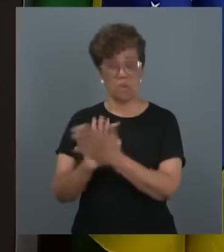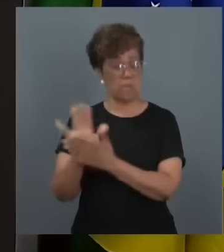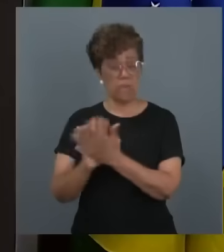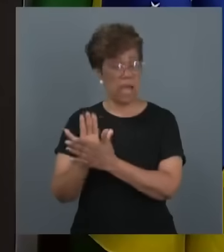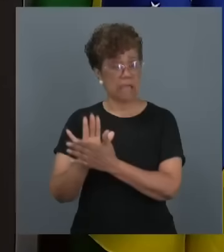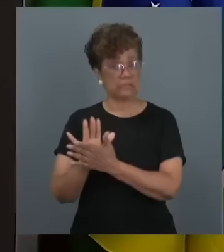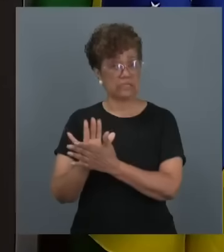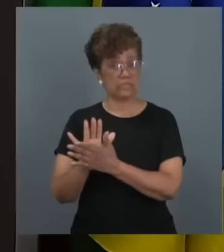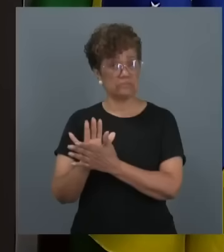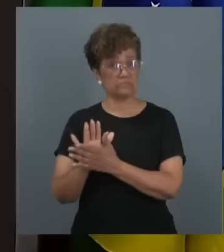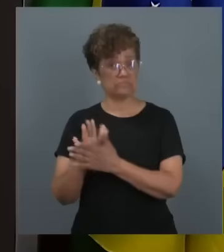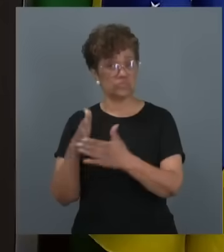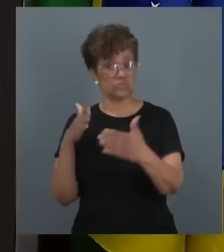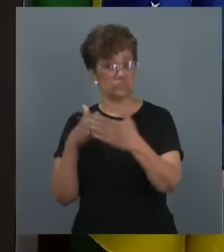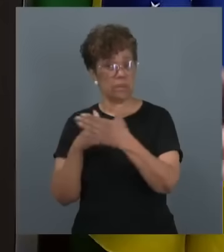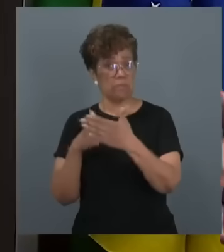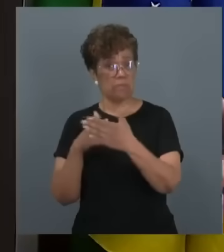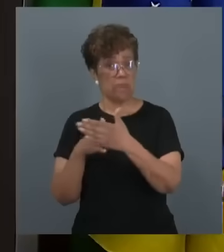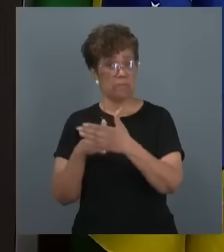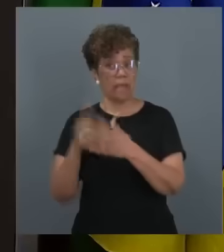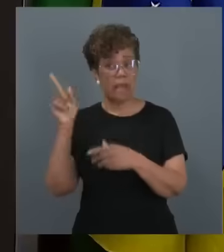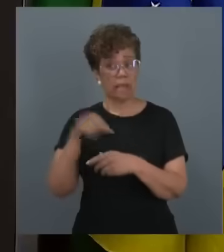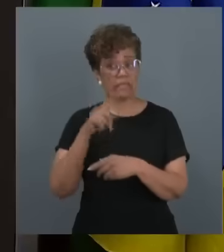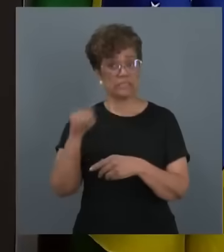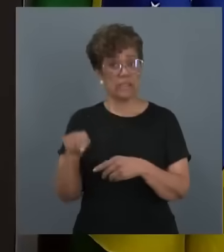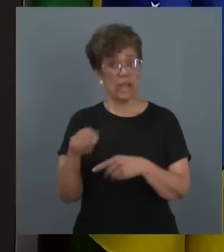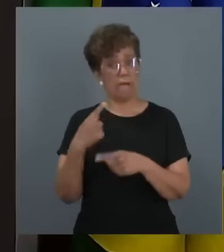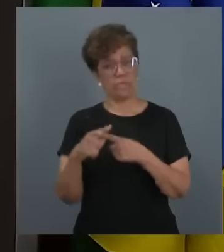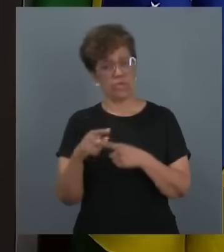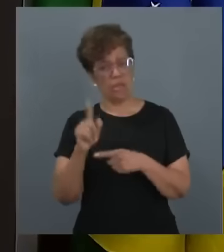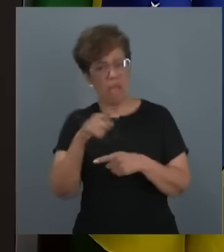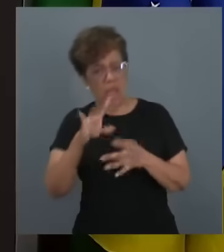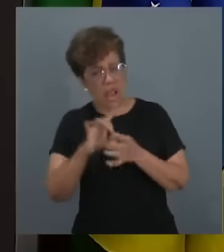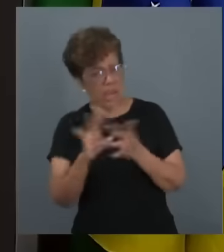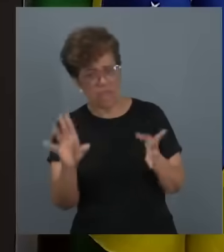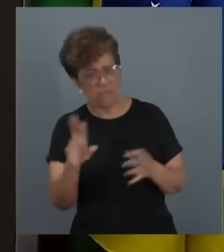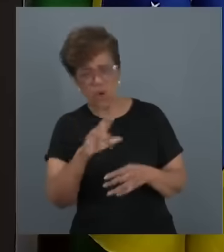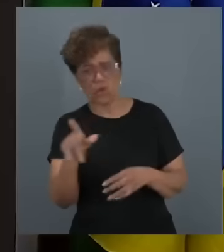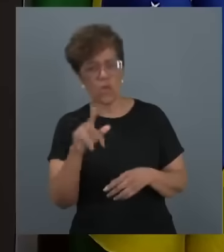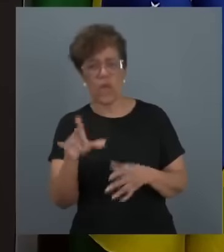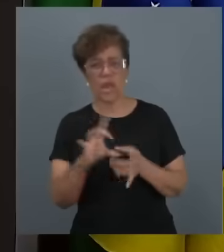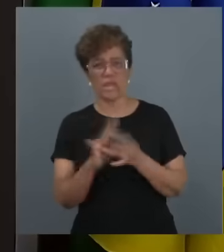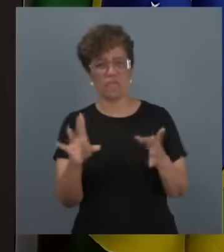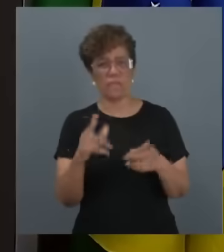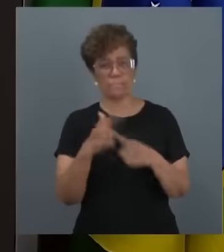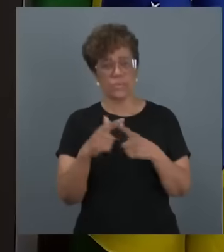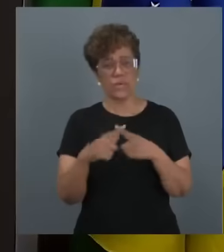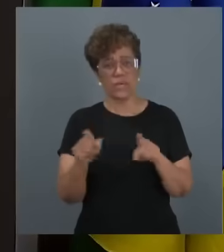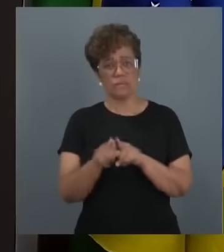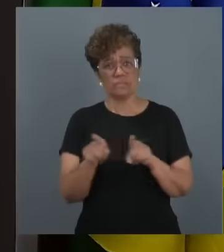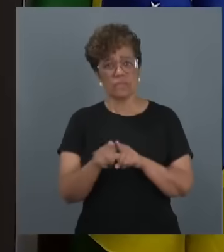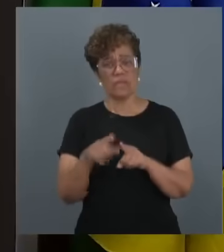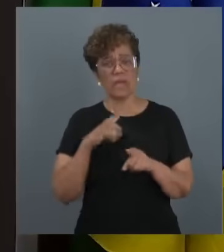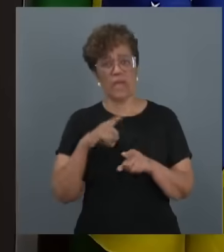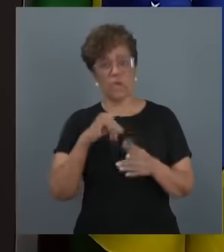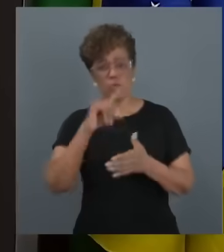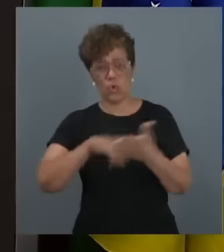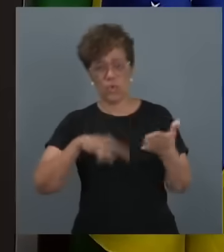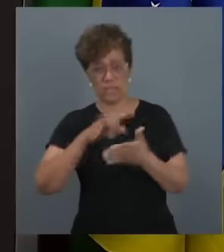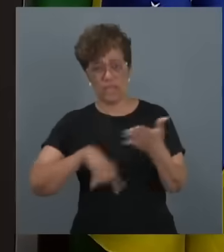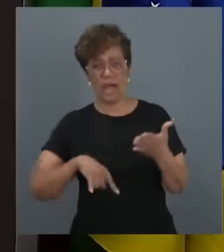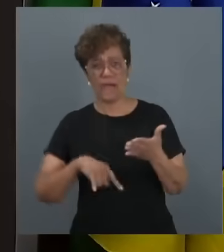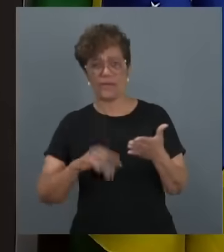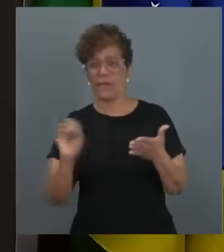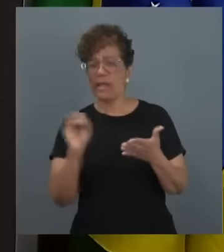Não pode ter censura no Brasil. Esse país é livre ou não é? Assim como o documentário censurado do Brasil Paralelo, nenhuma